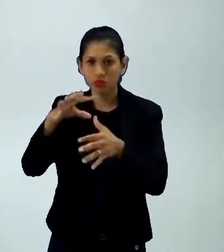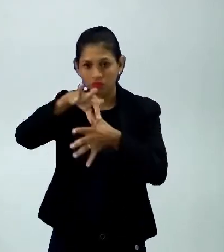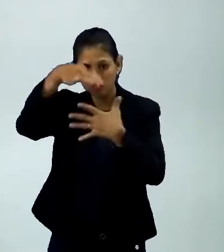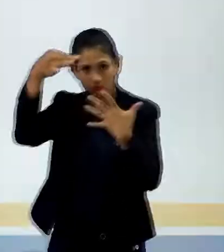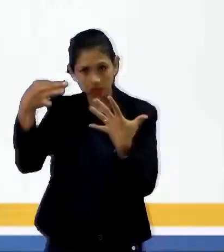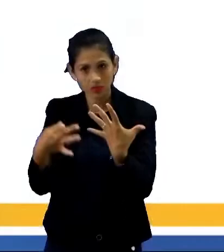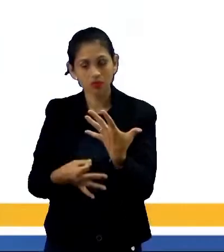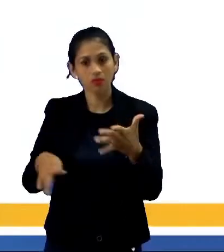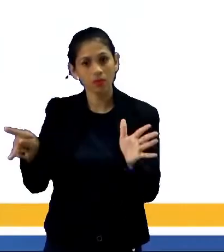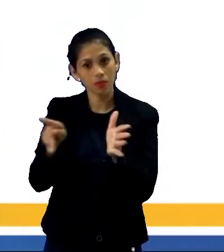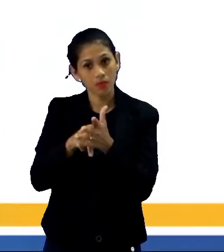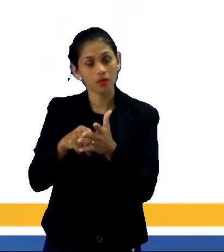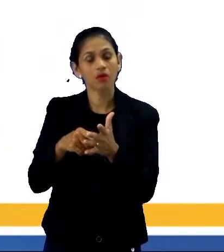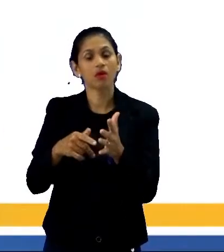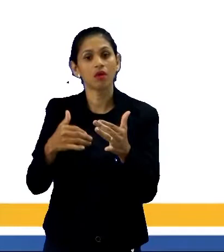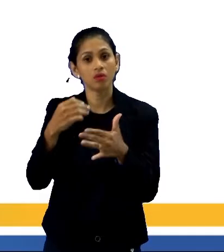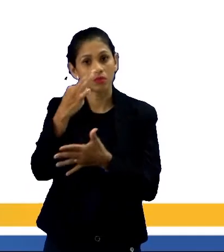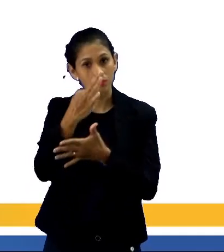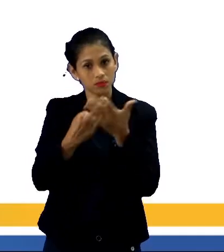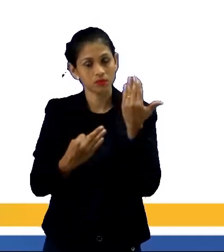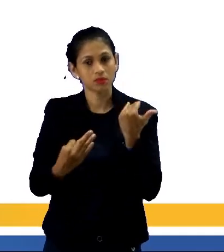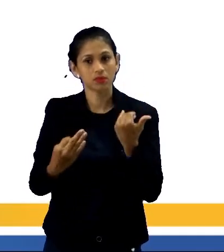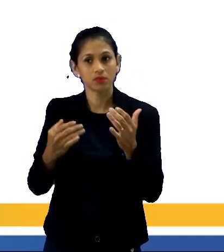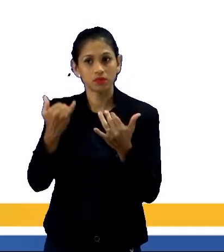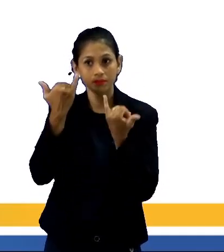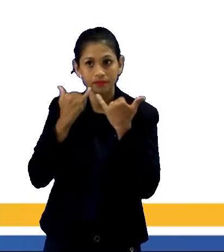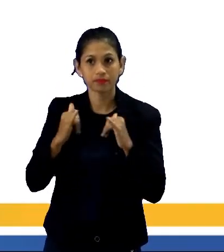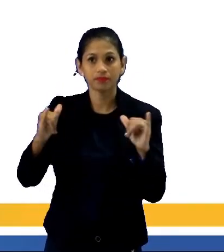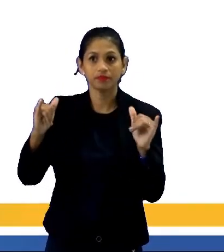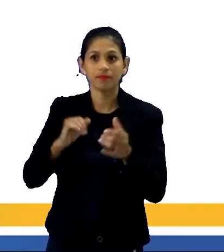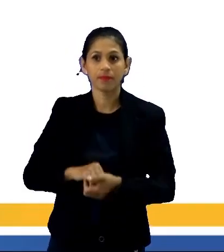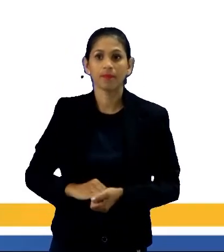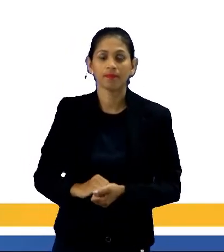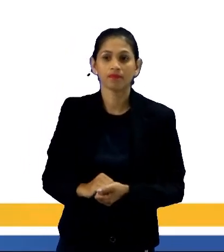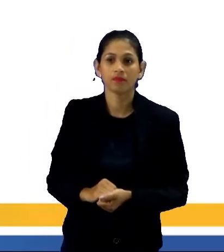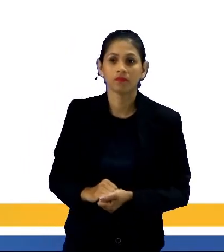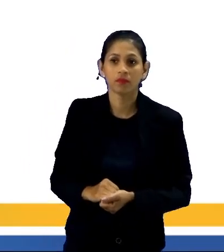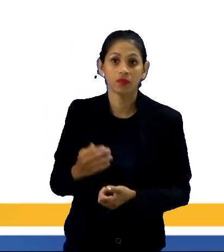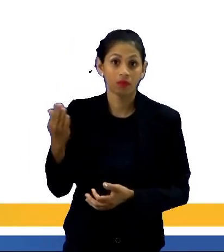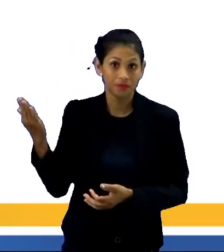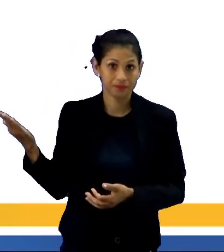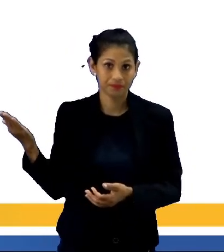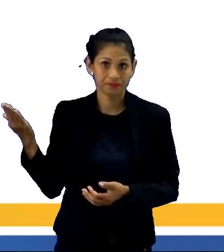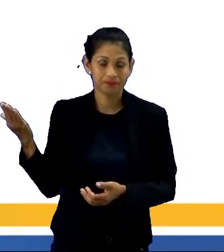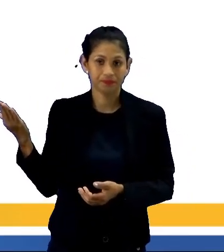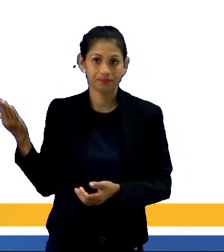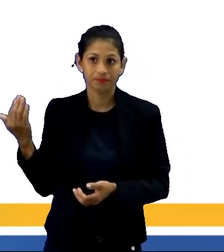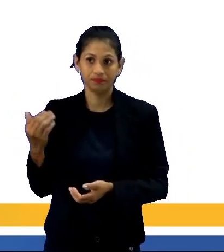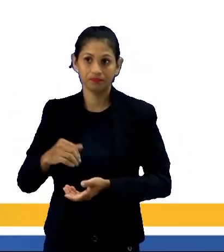elementos, tá? Então, atenção, vamos lá. Olha só, nós vemos aí que está sendo